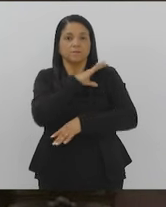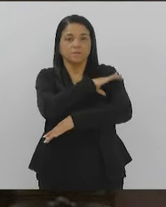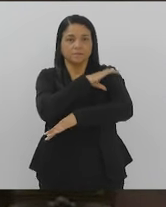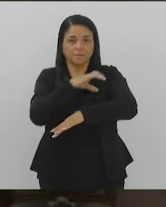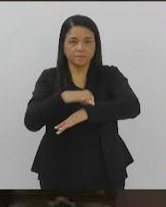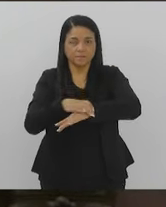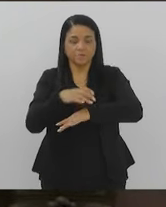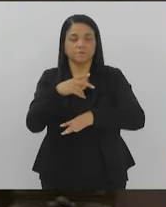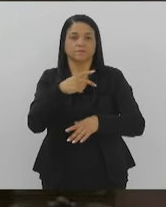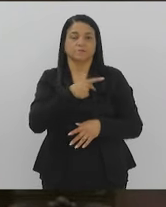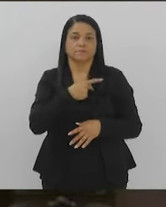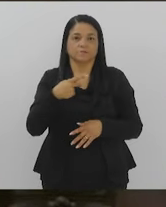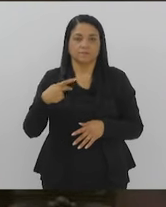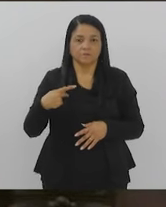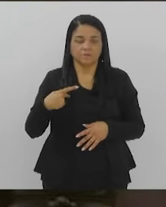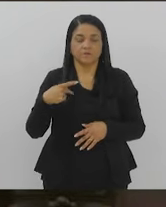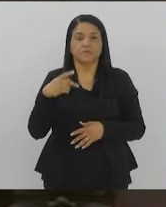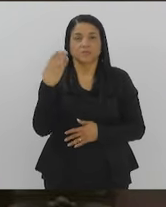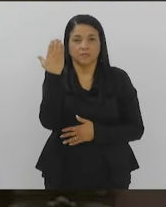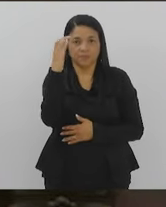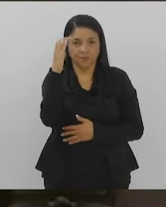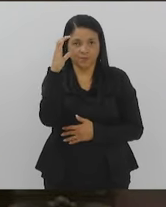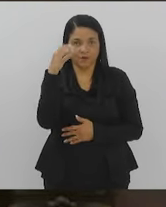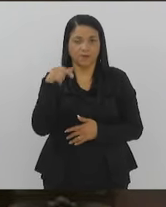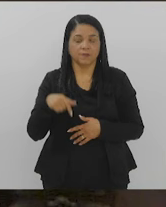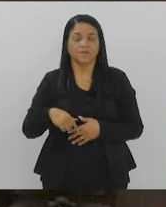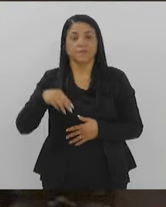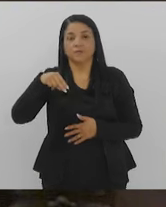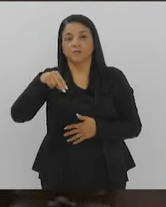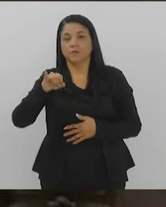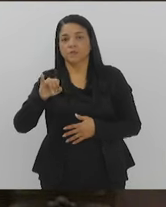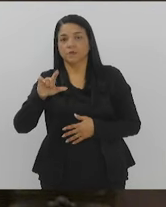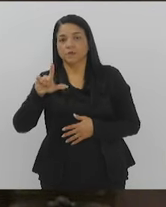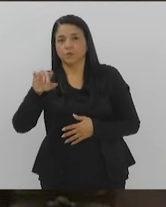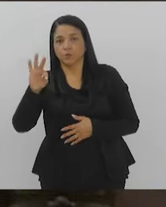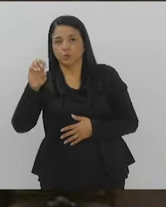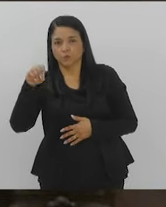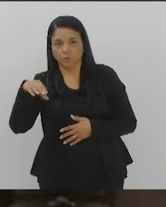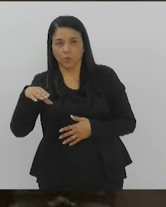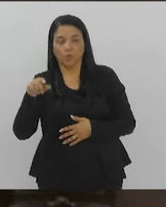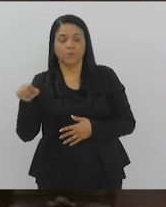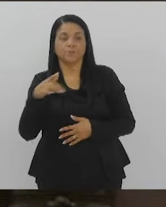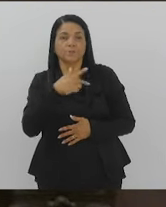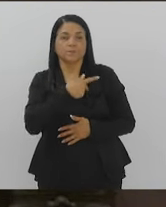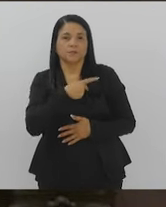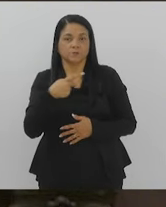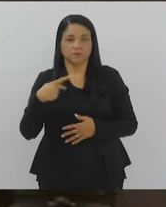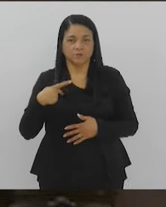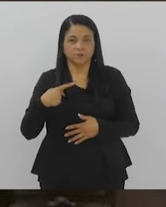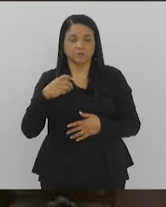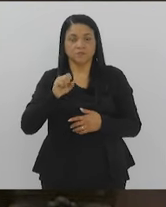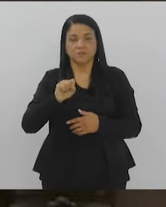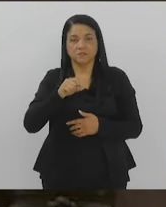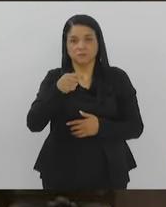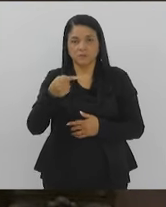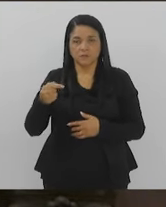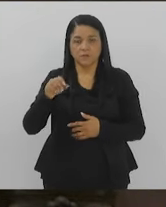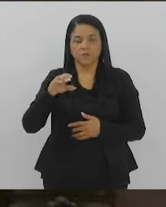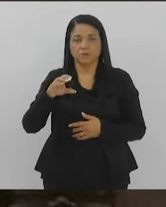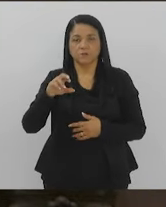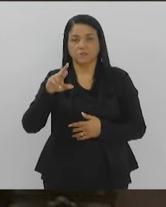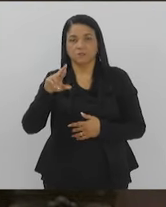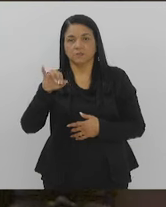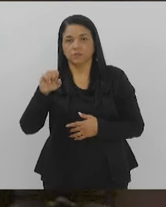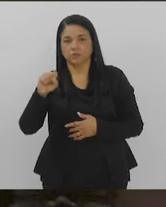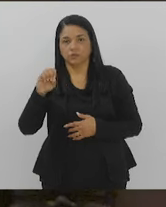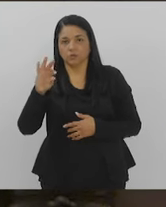Niterói, pastor Newton Kleber, Assembleia de Deus de São Cristóvão, pastor